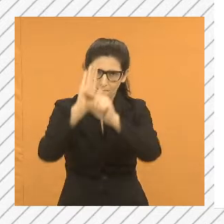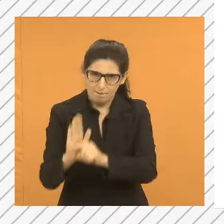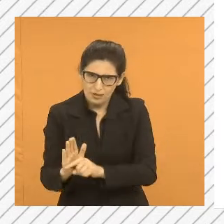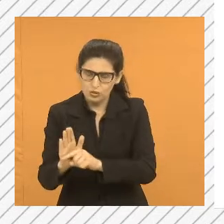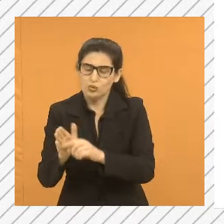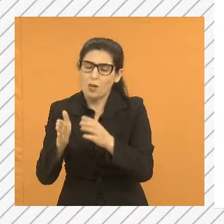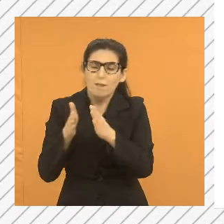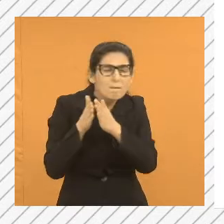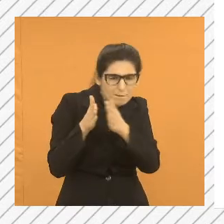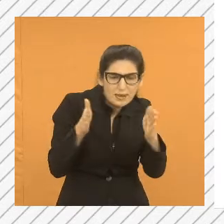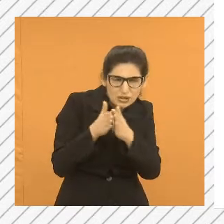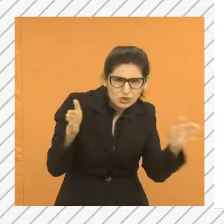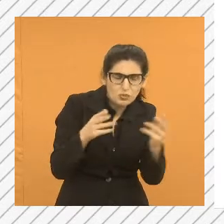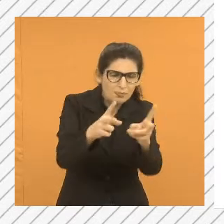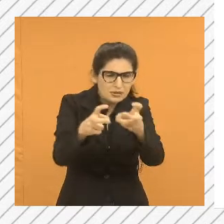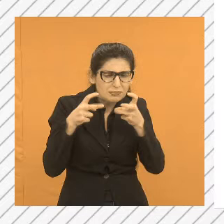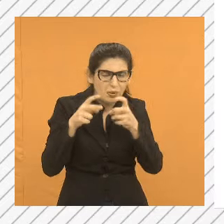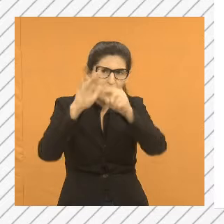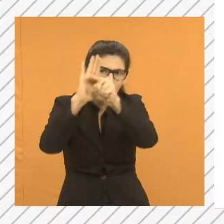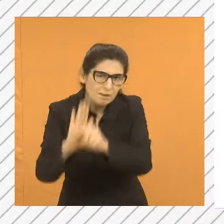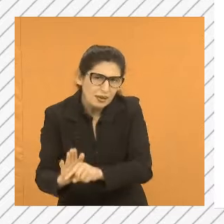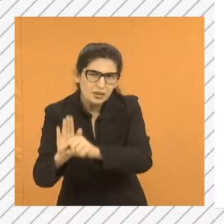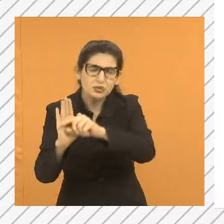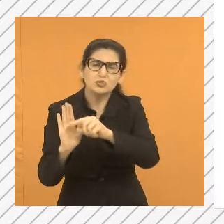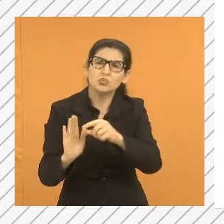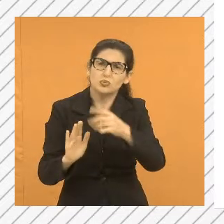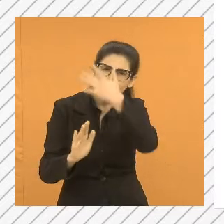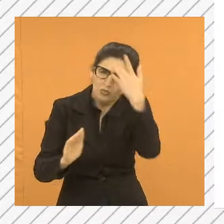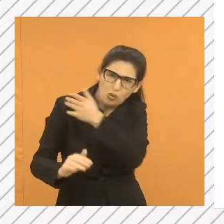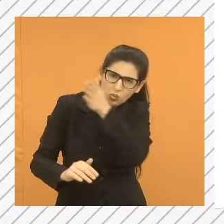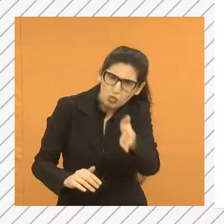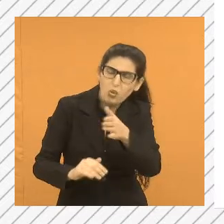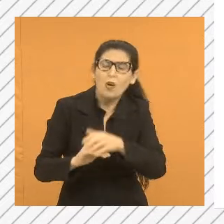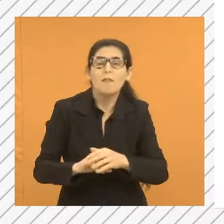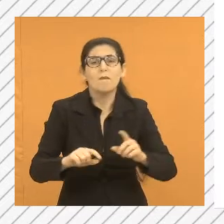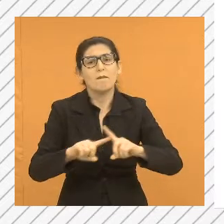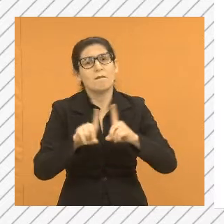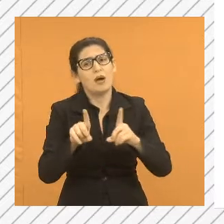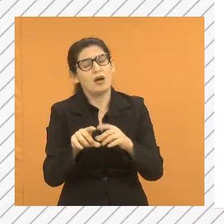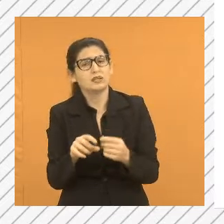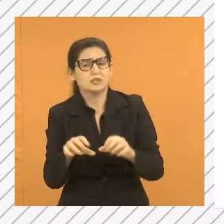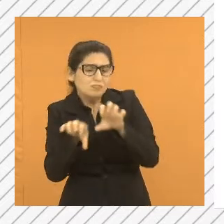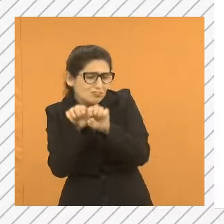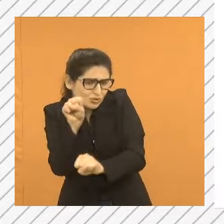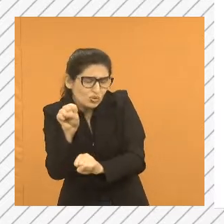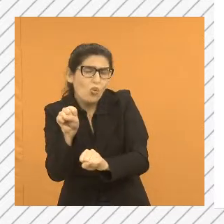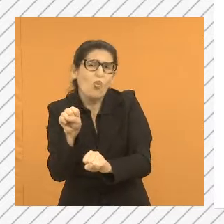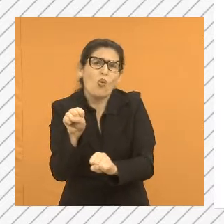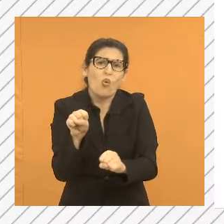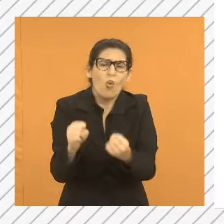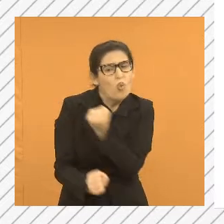período, em função, uma redução momentânea, mas que afetou esses números no quadrimestre, em função